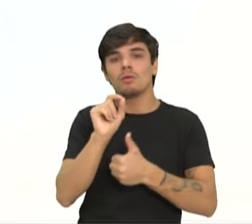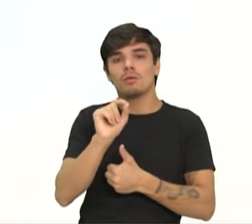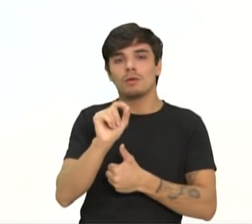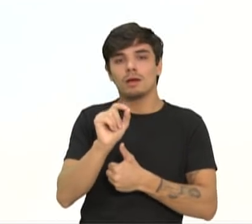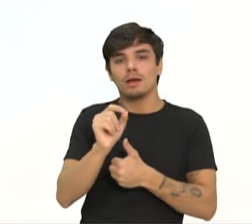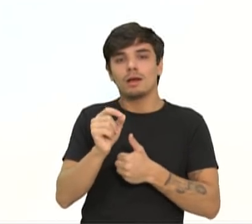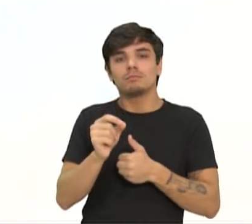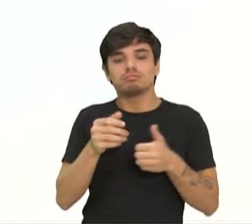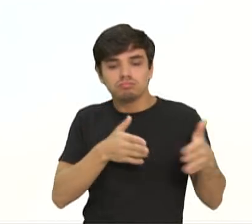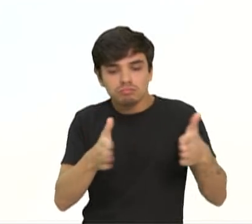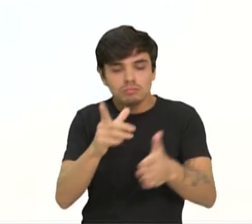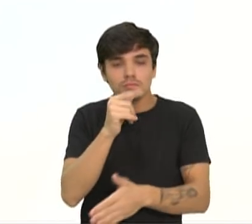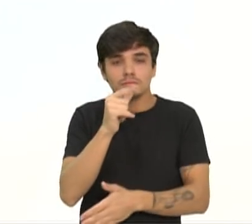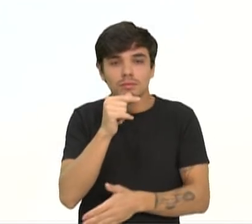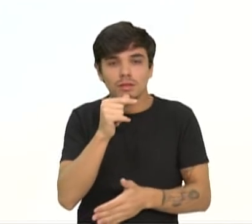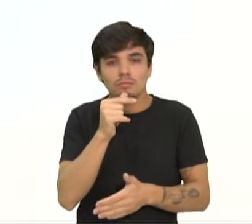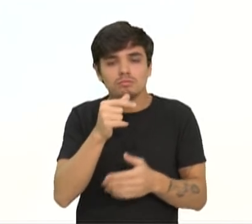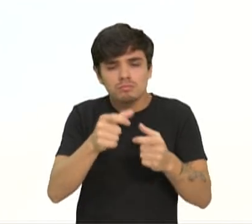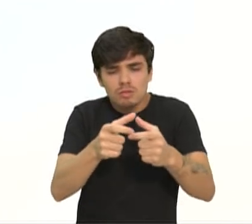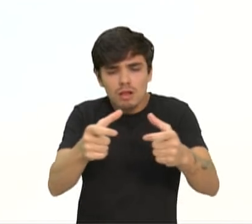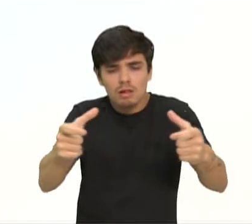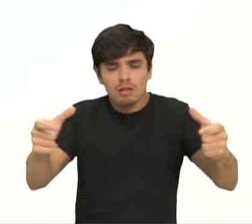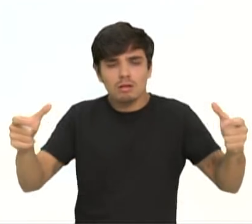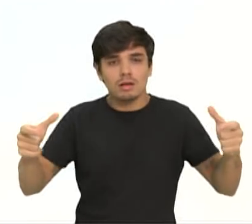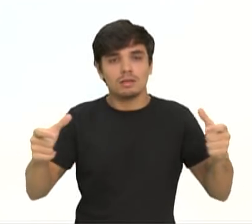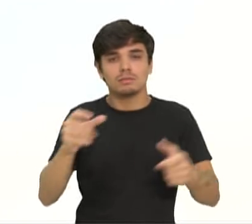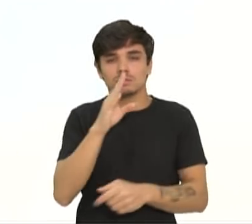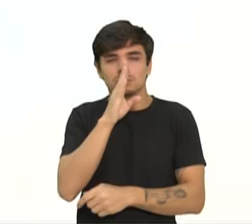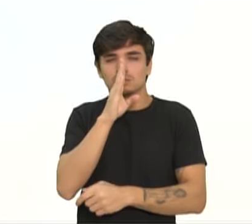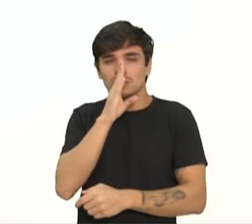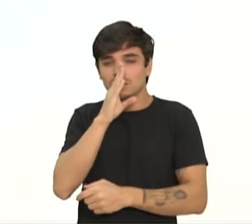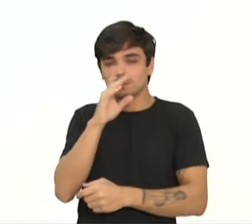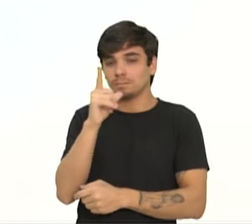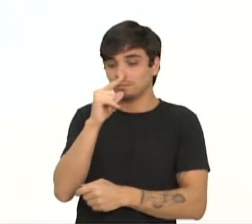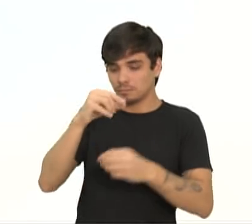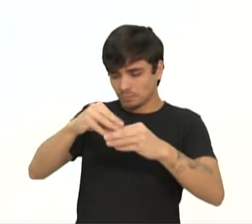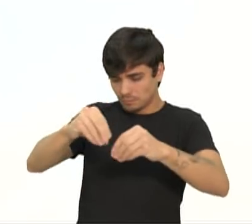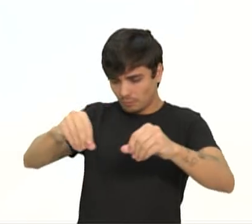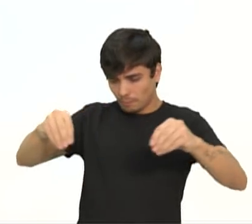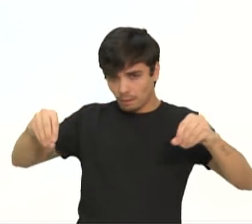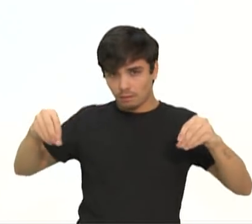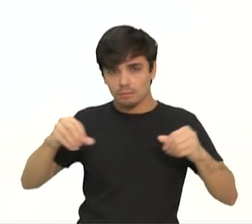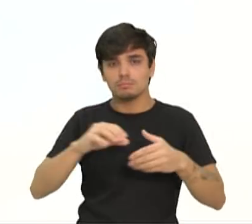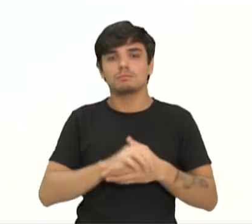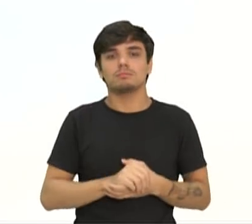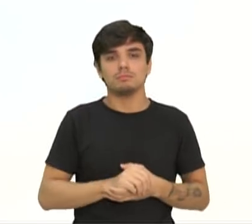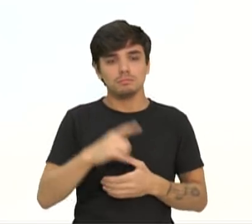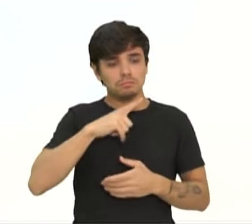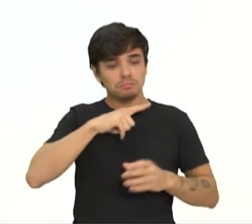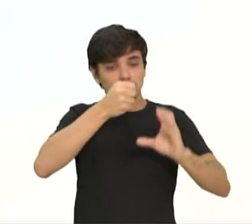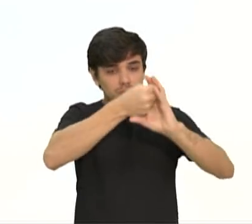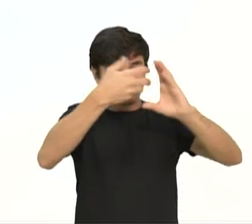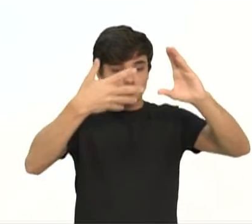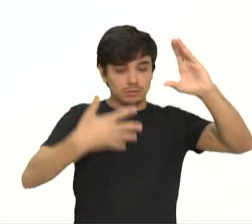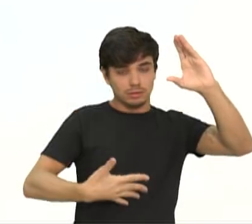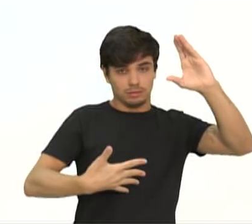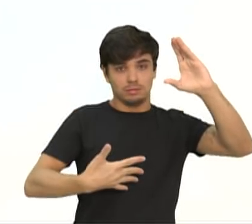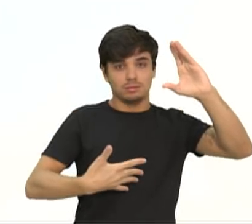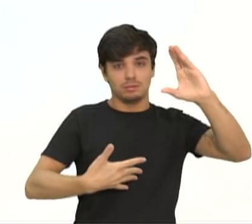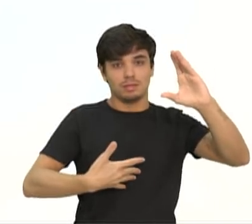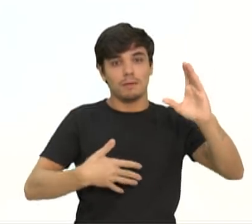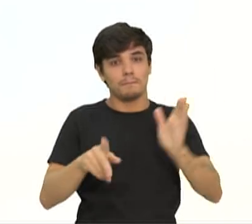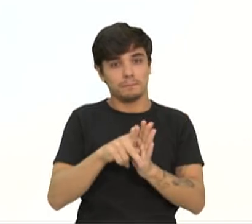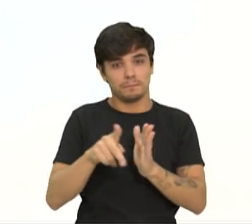imenso, silencioso e de águas barrentas, certo? Temos aqui as características desse rio.